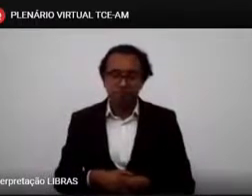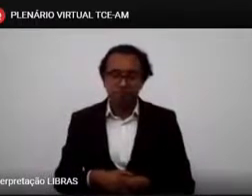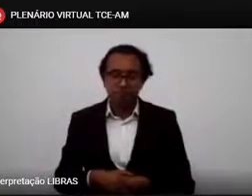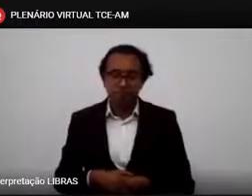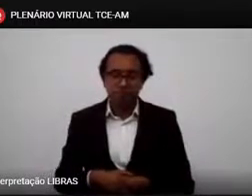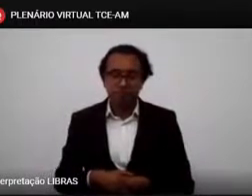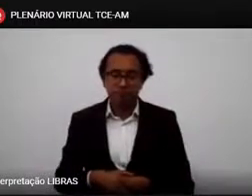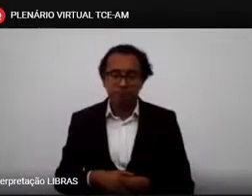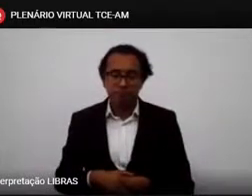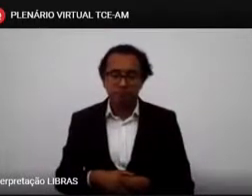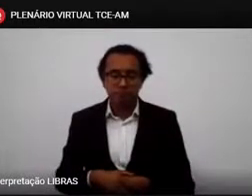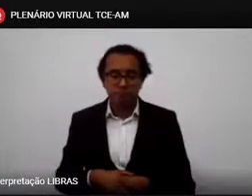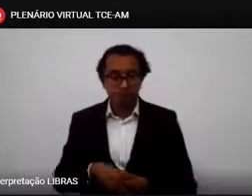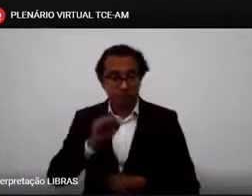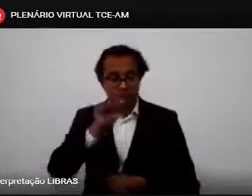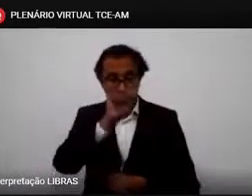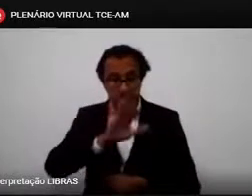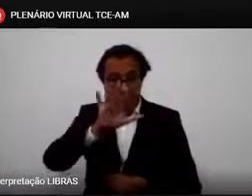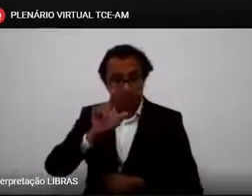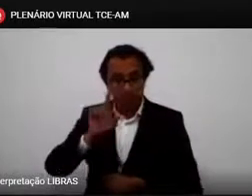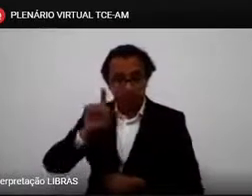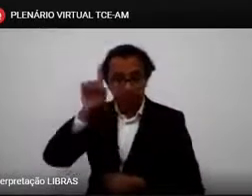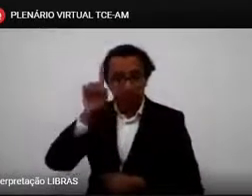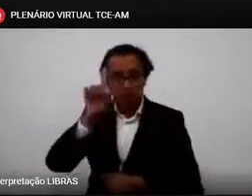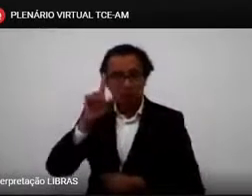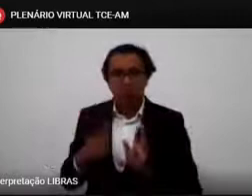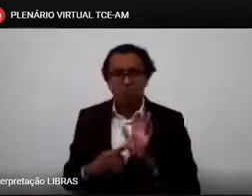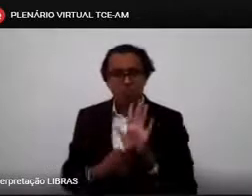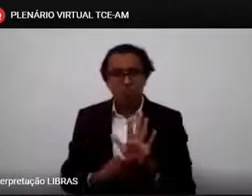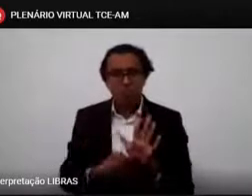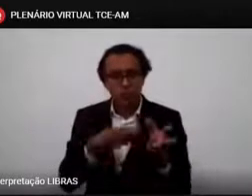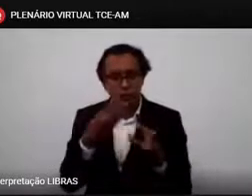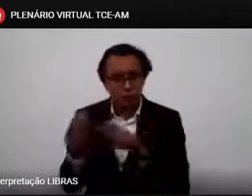Esse é um gráfico de toda a bacia amazônica,